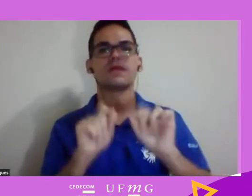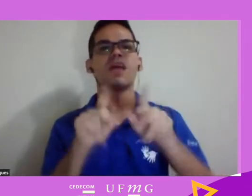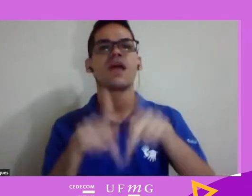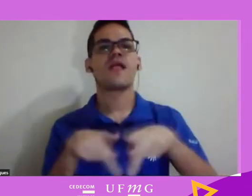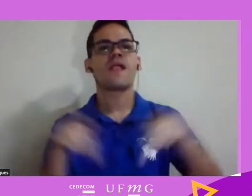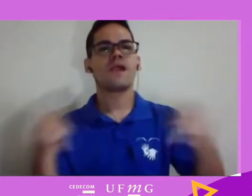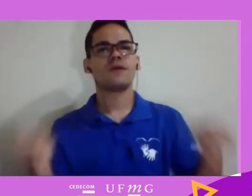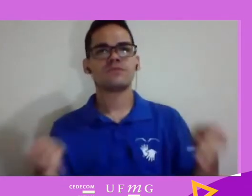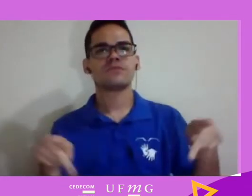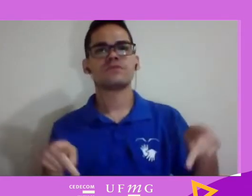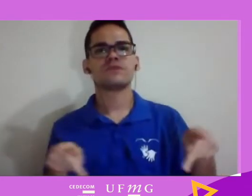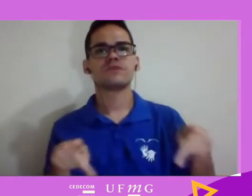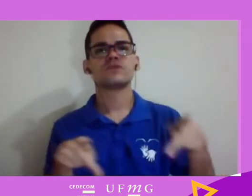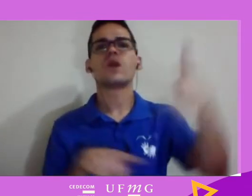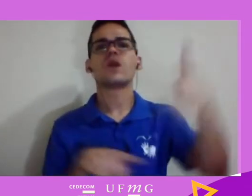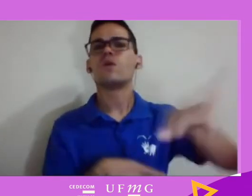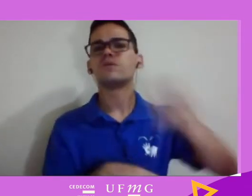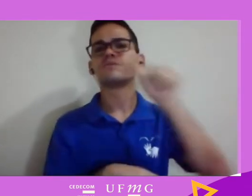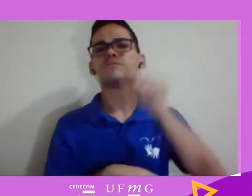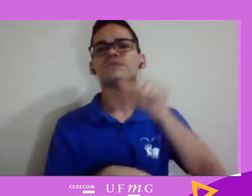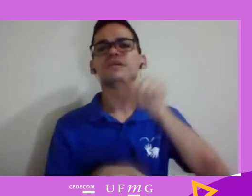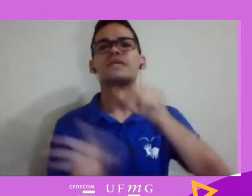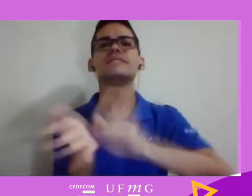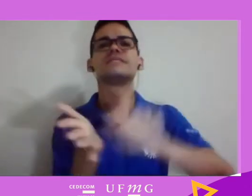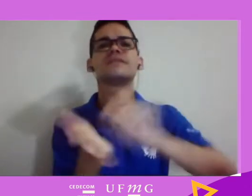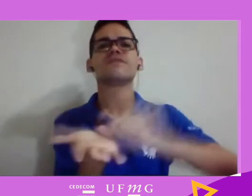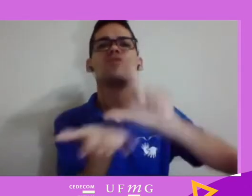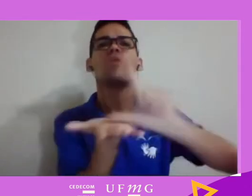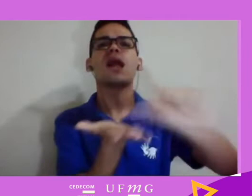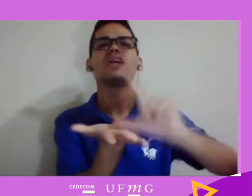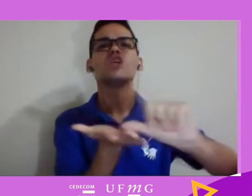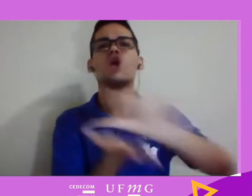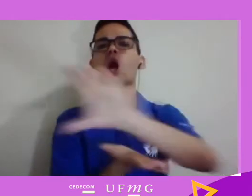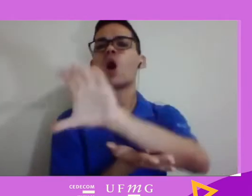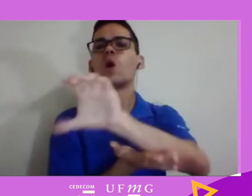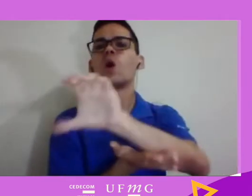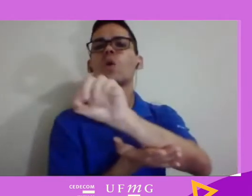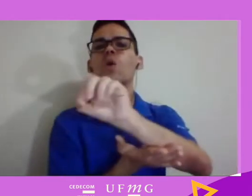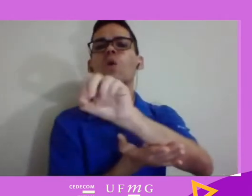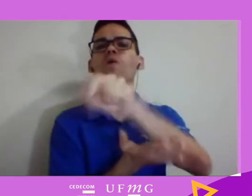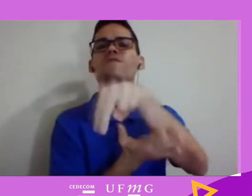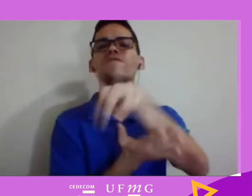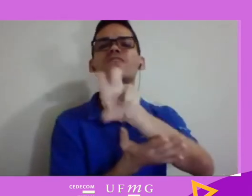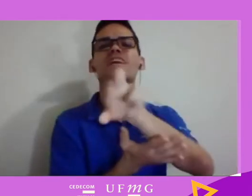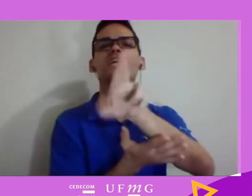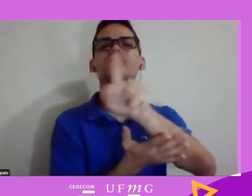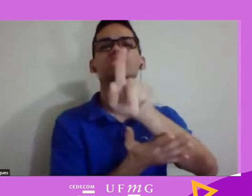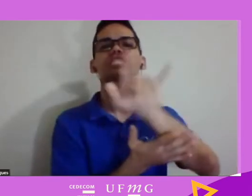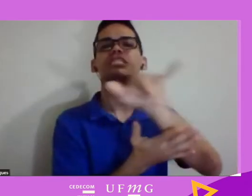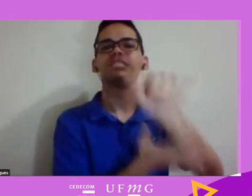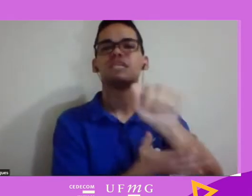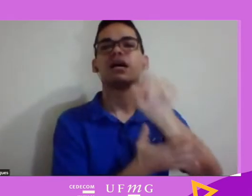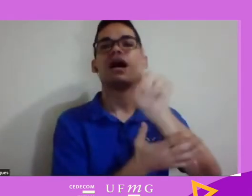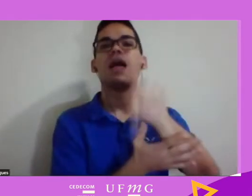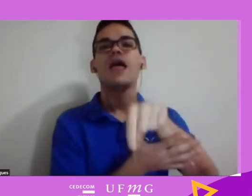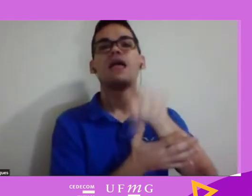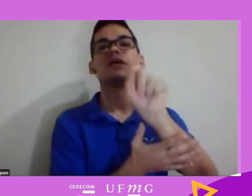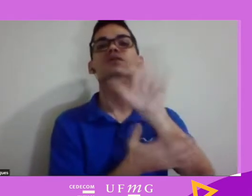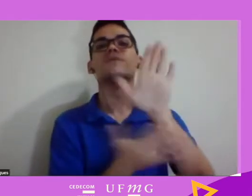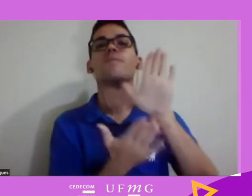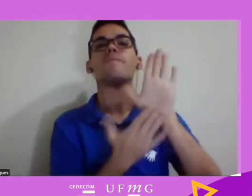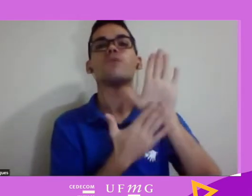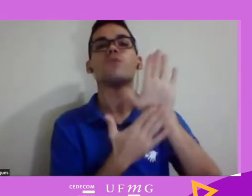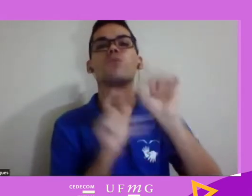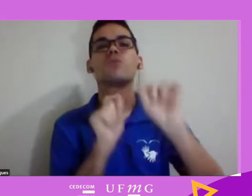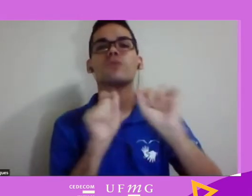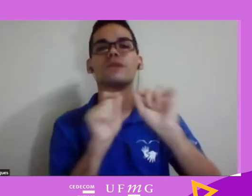se chamava Convergência e Diverge, onde ele começou a propor que havia um processo de convergência